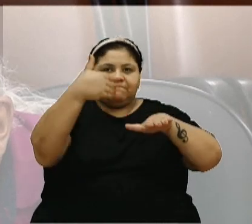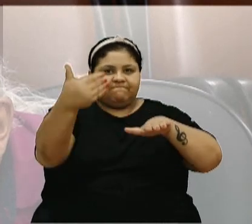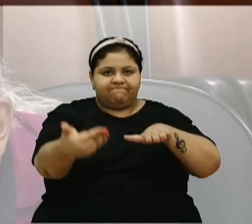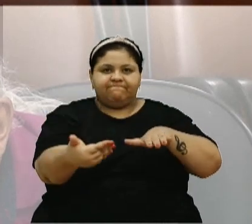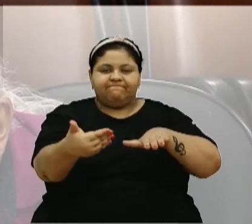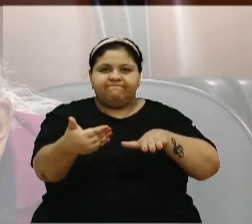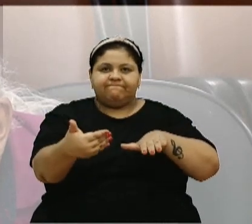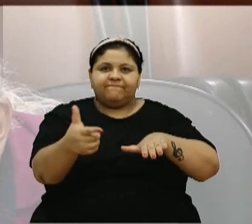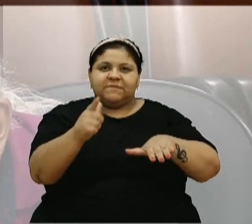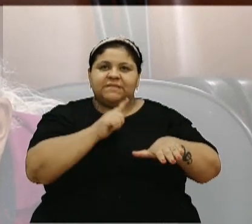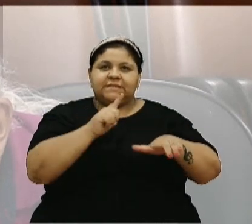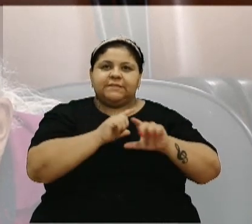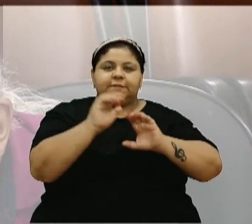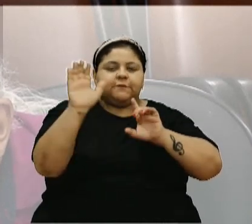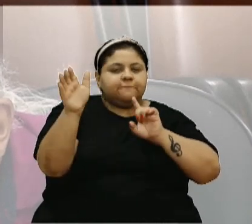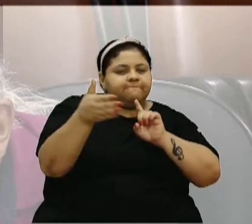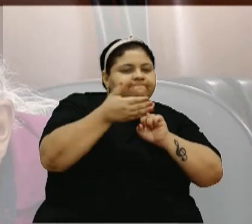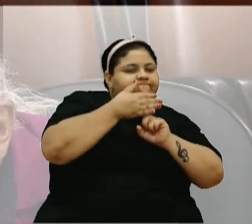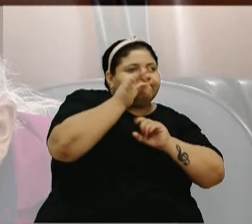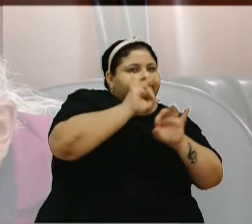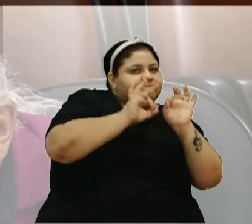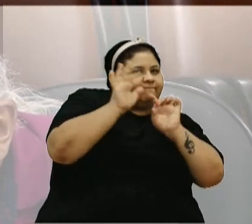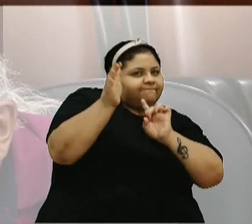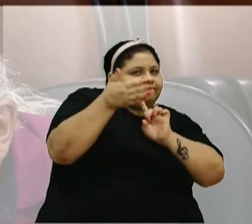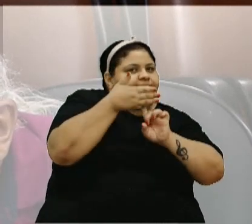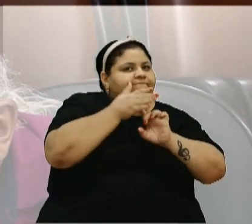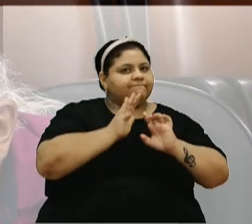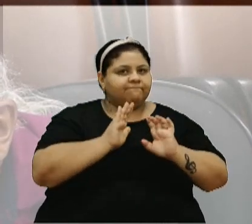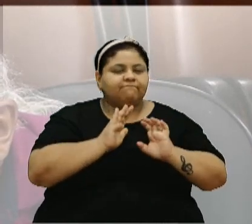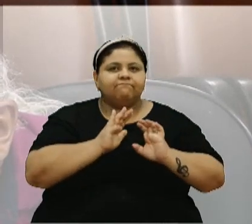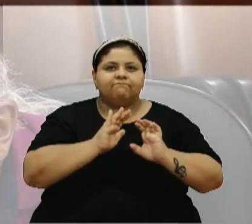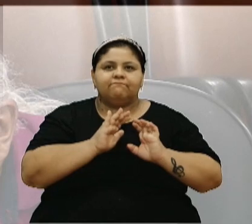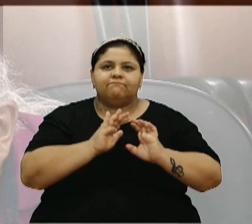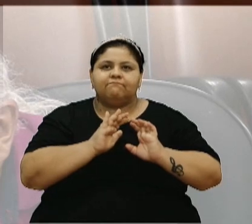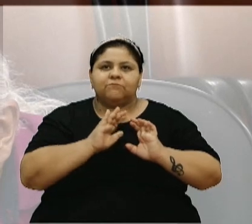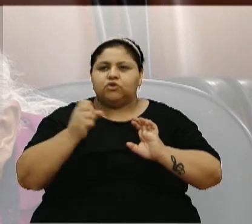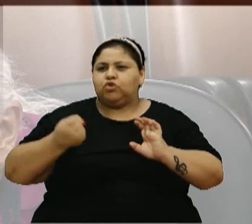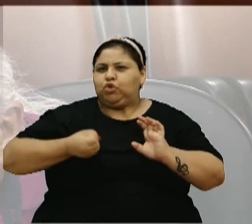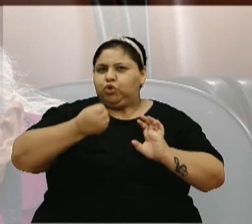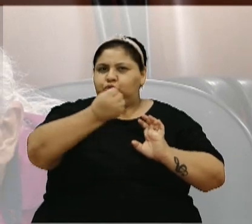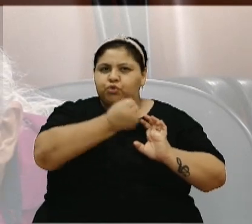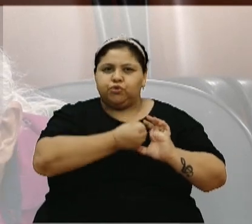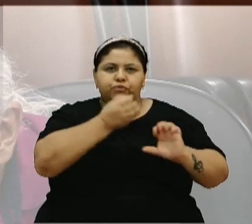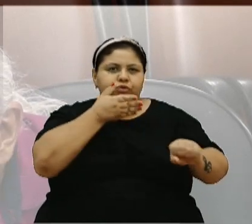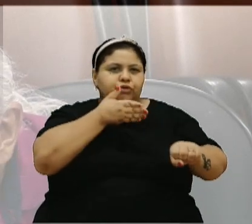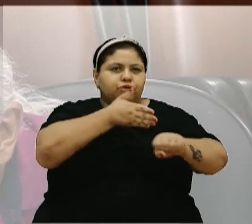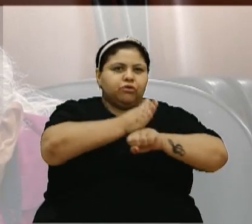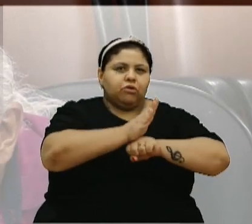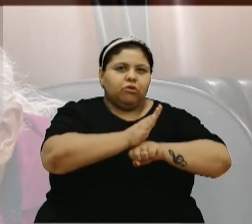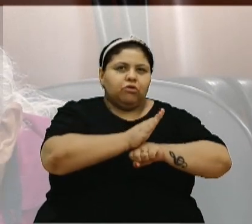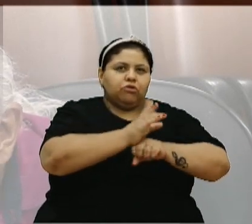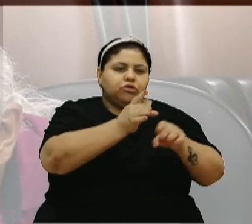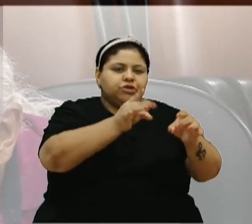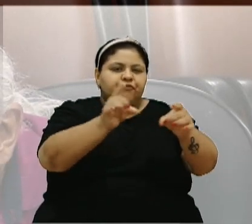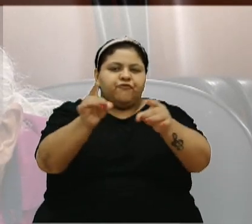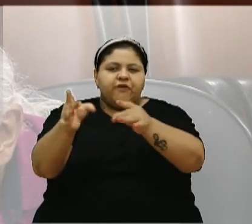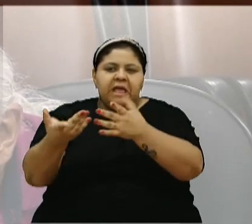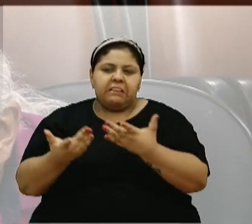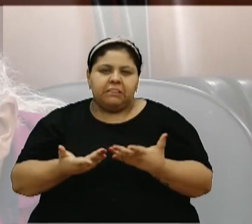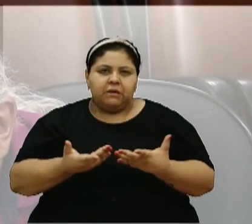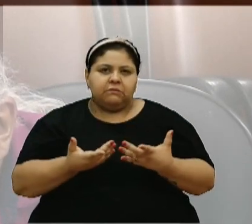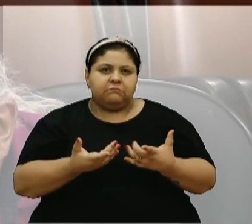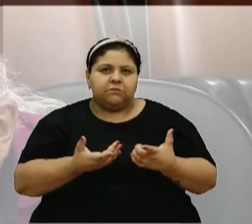aí tento maquiar, fazer uma maquiagem, né? Nos números de participantes, de ingressos, de não sei o que lá.